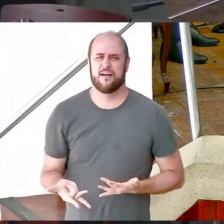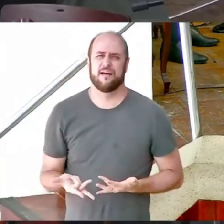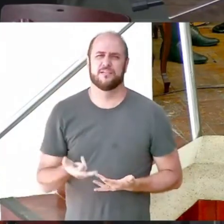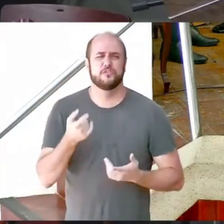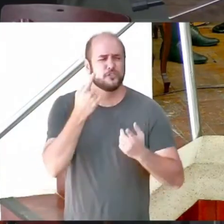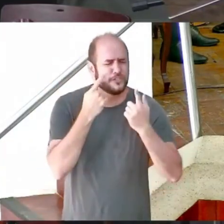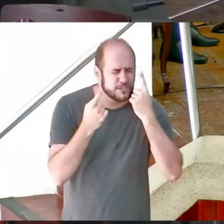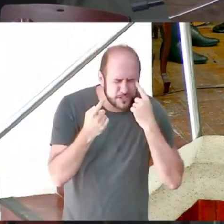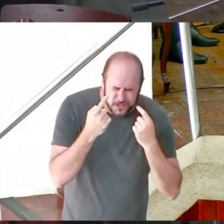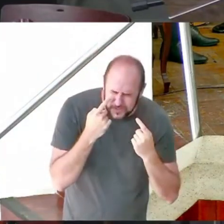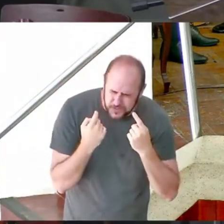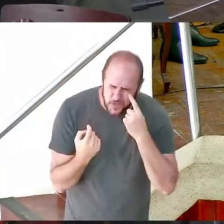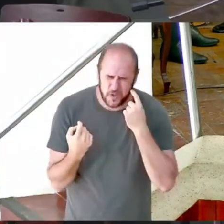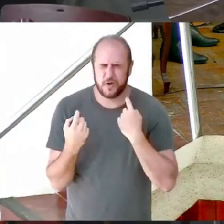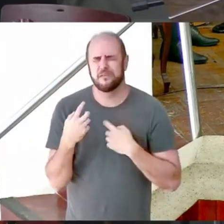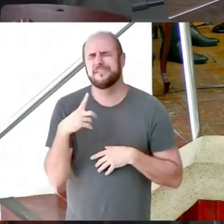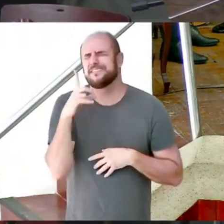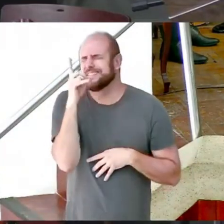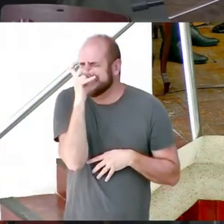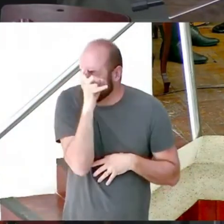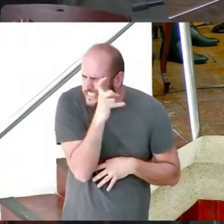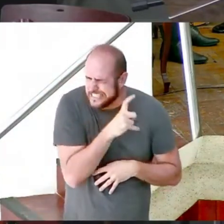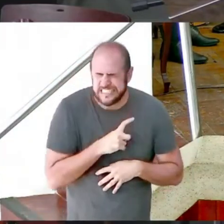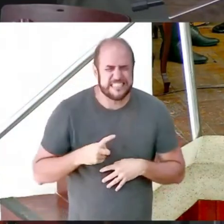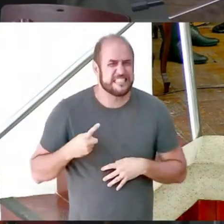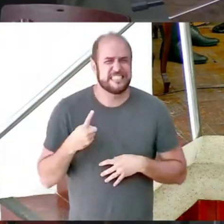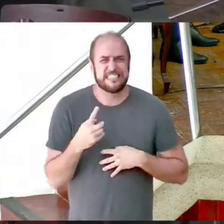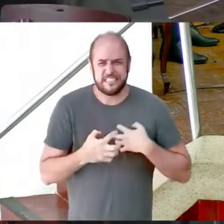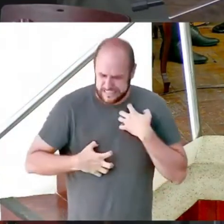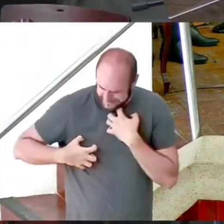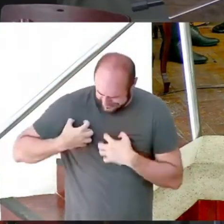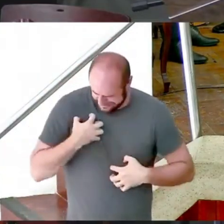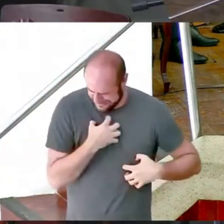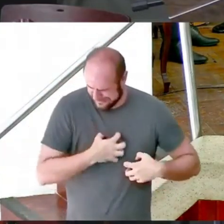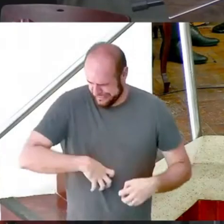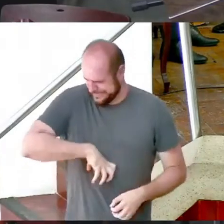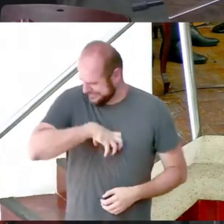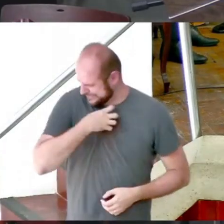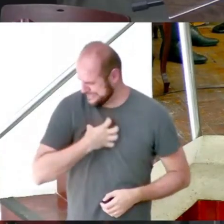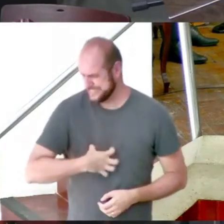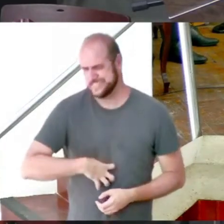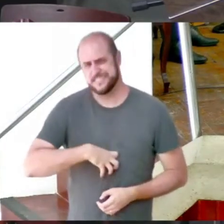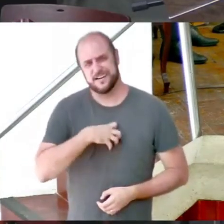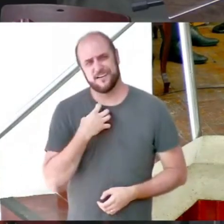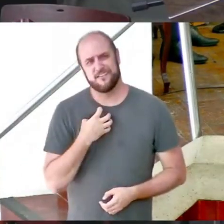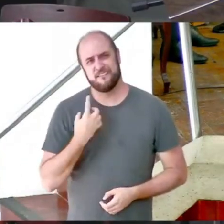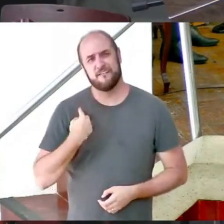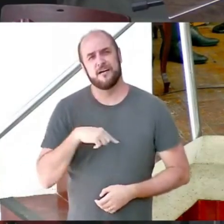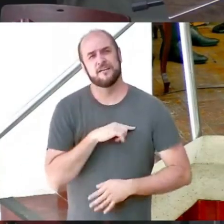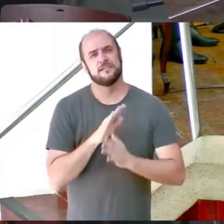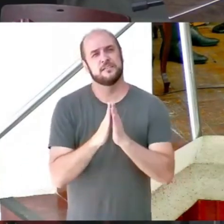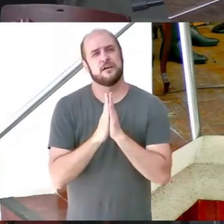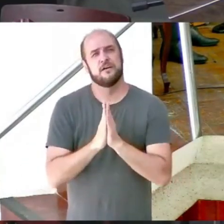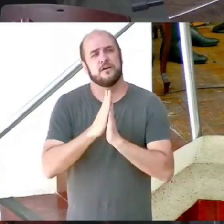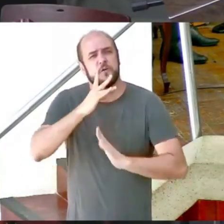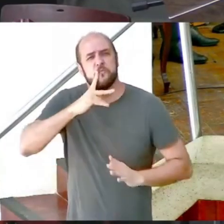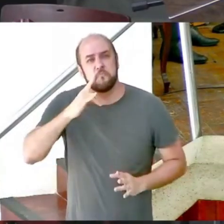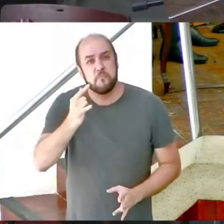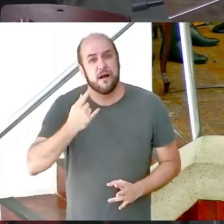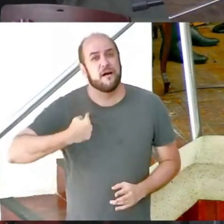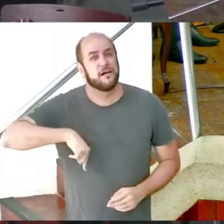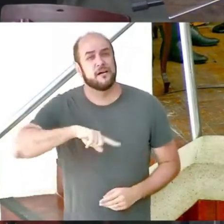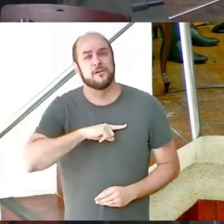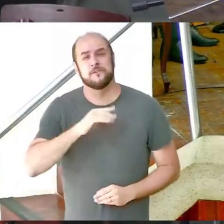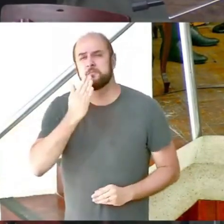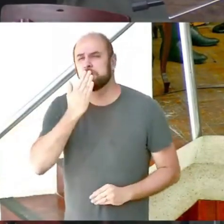Choro, ranger de dentes, aflição e angústia. Quando oramos a oração do Pai Nosso,